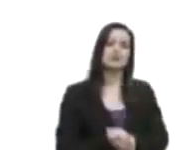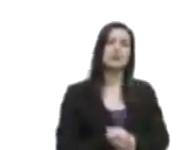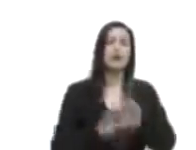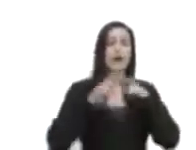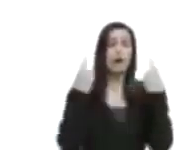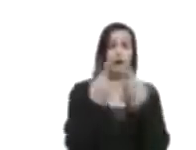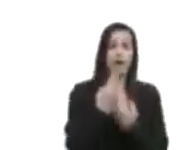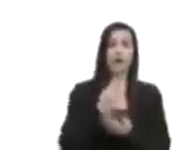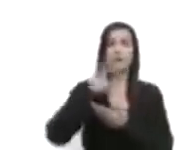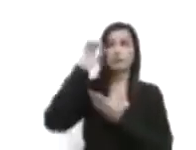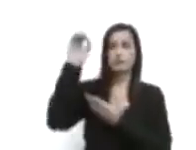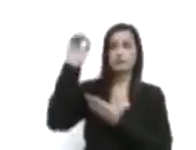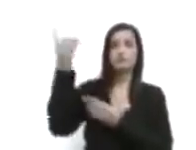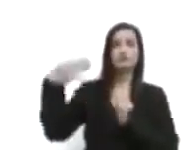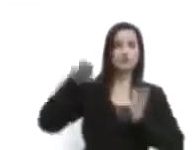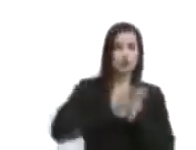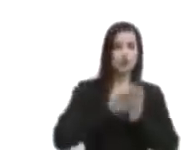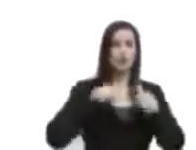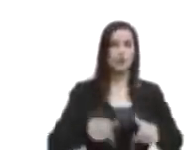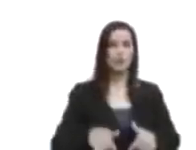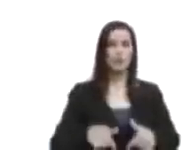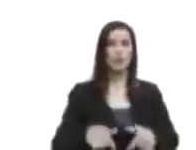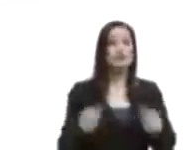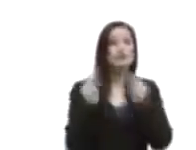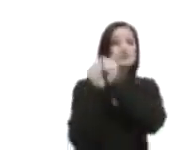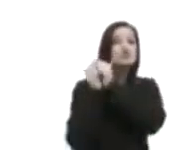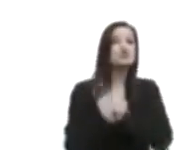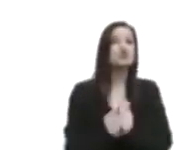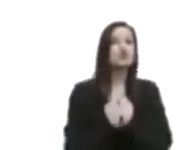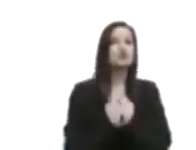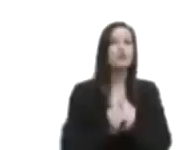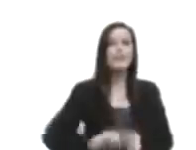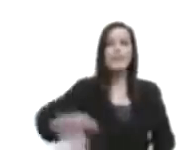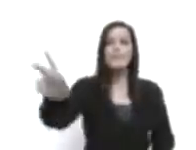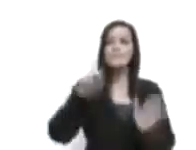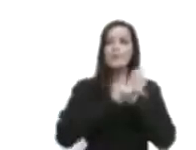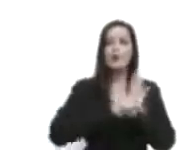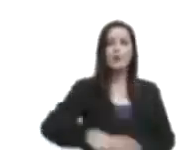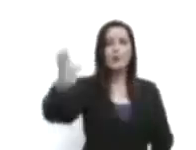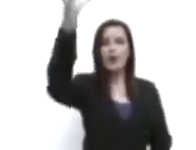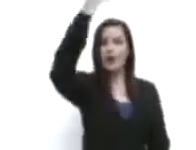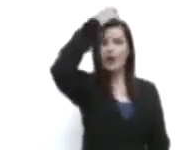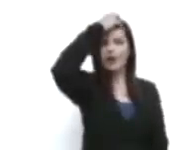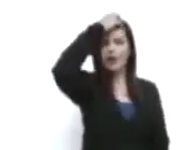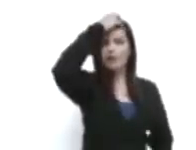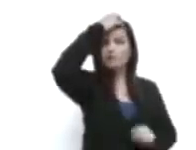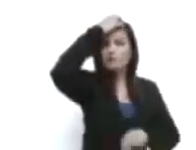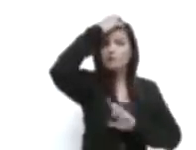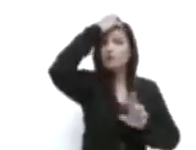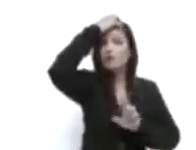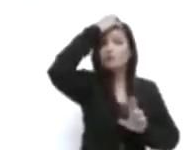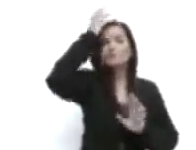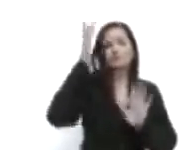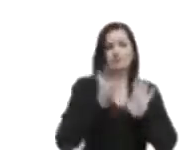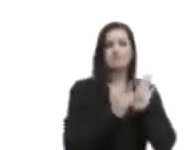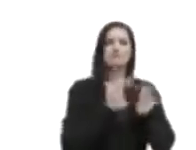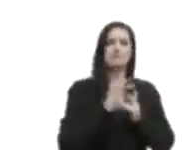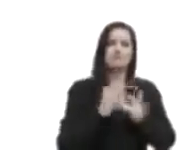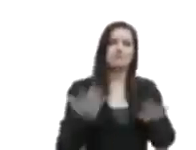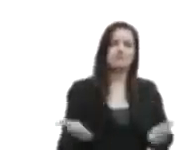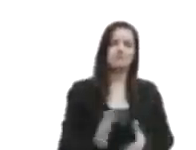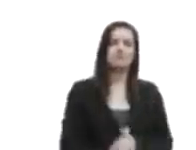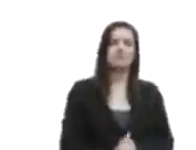Junto com o reino, o rei do reino, o Senhor Jesus. E agora, a lei do reino,